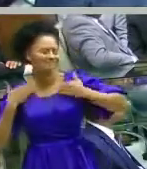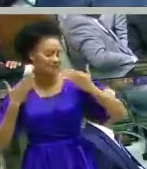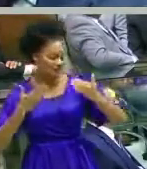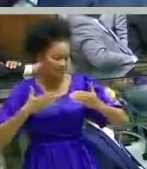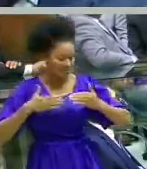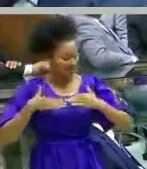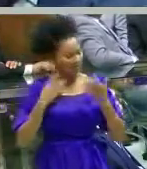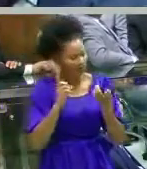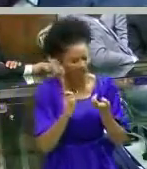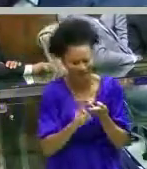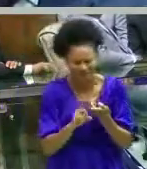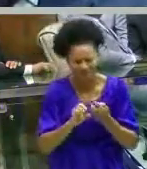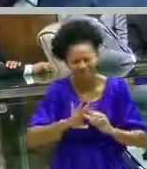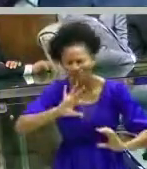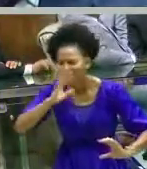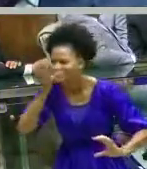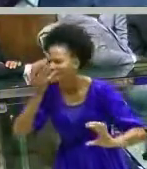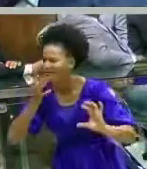alegria e na